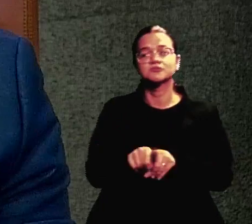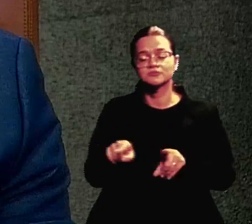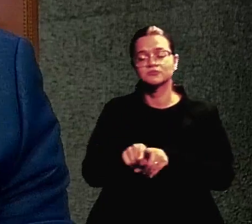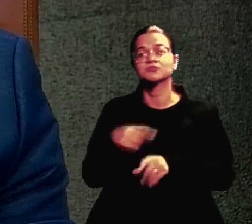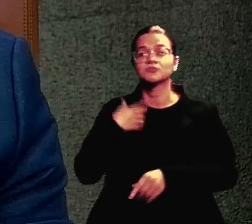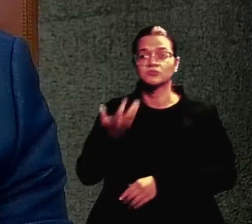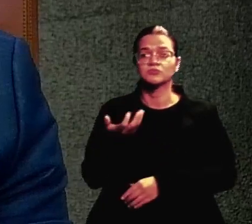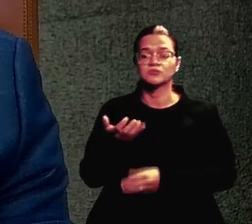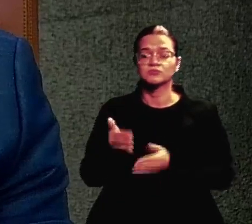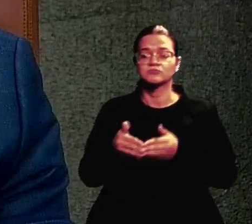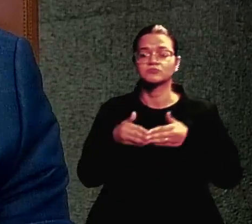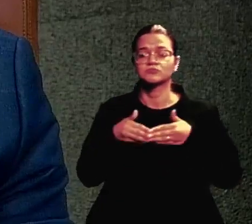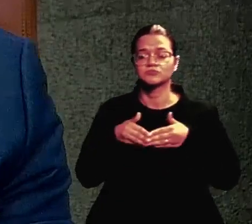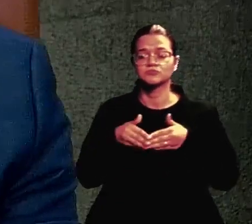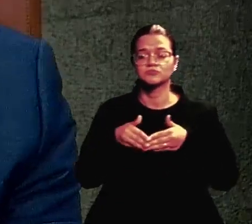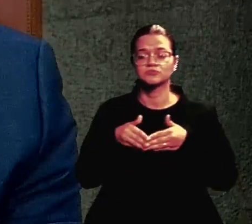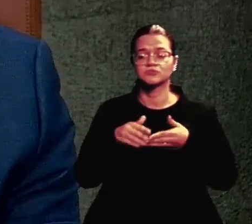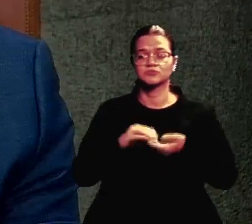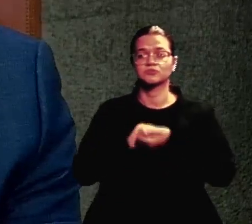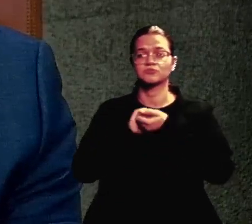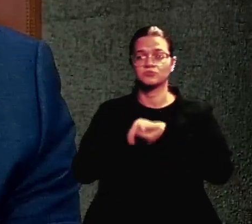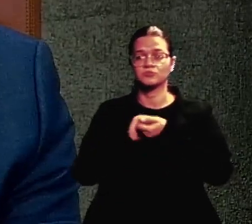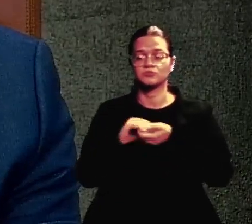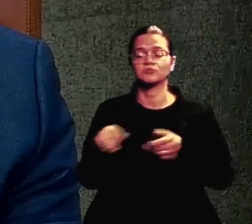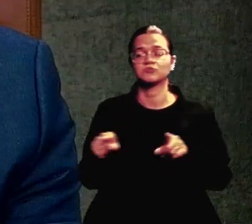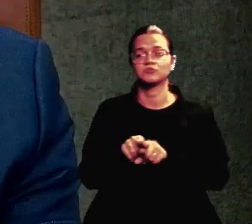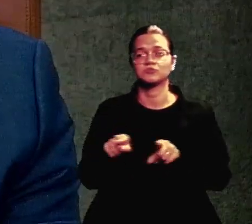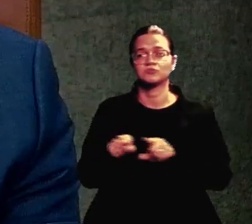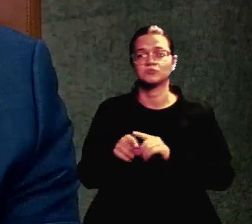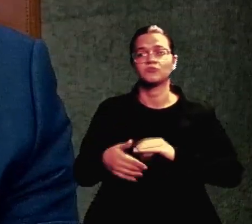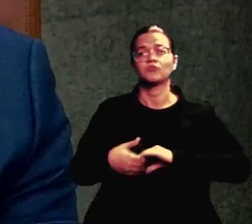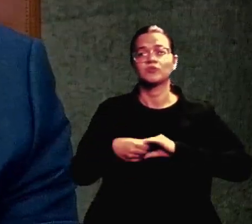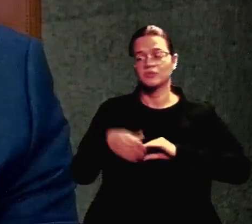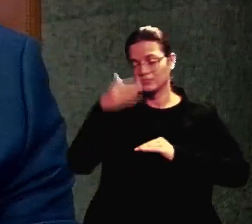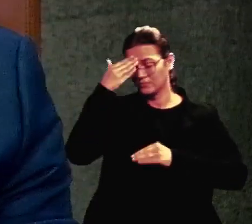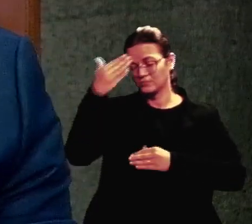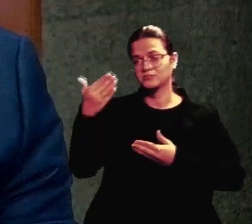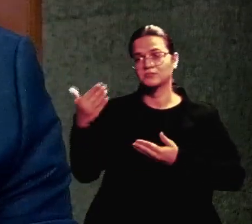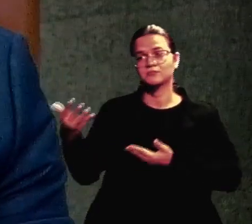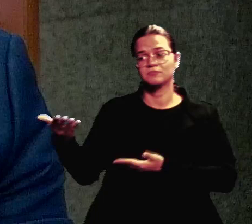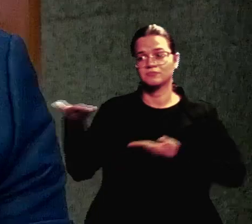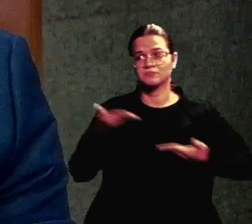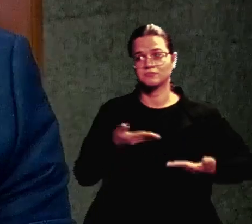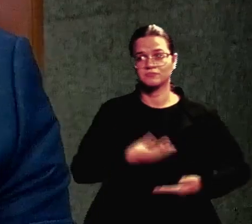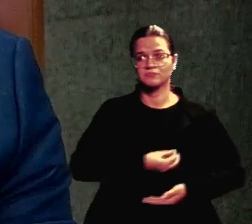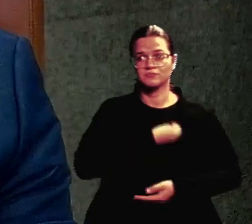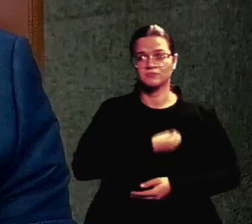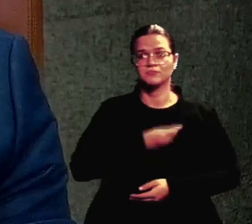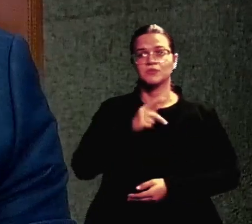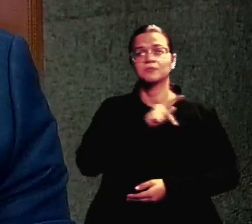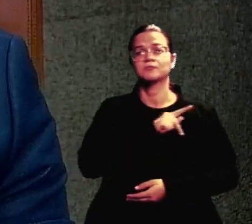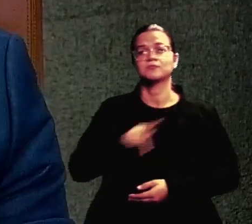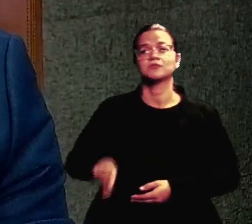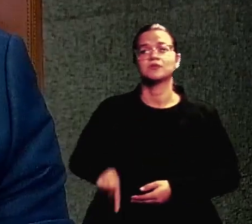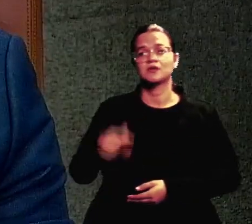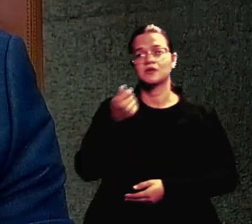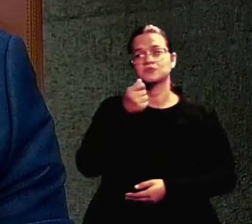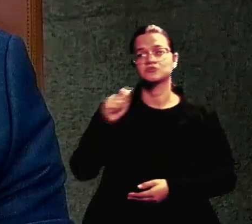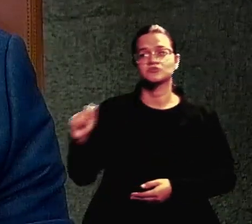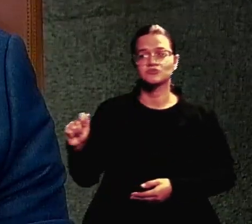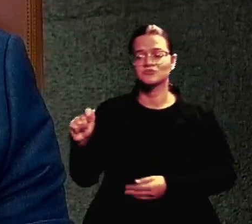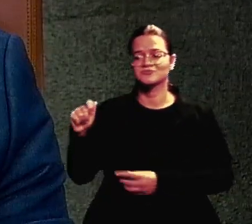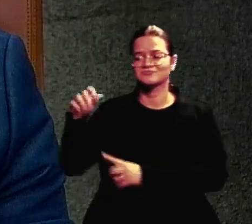Inclusive, gostaria de cumprimentar também e agradecer pela presença do Vinícius, que é presidente da Associação